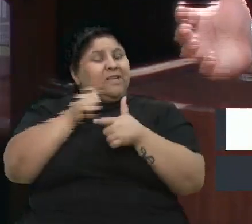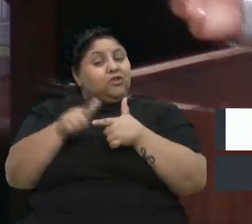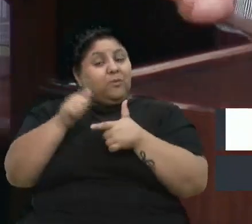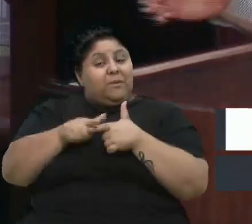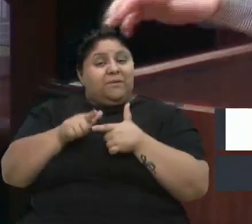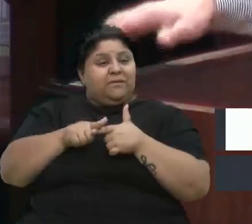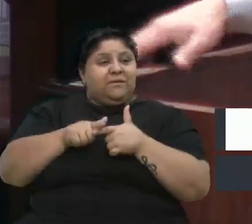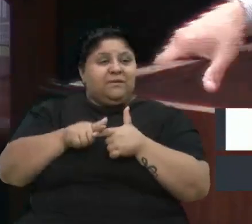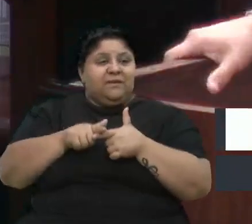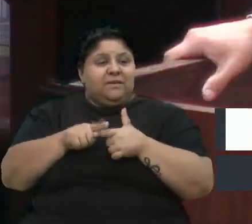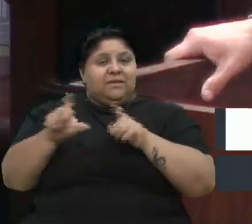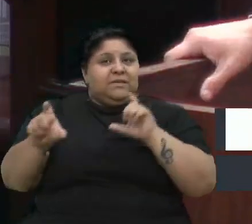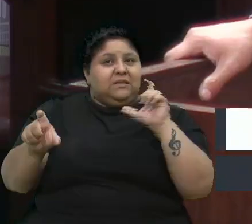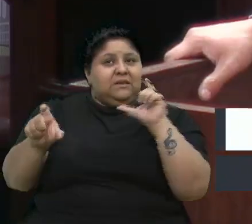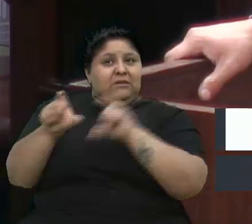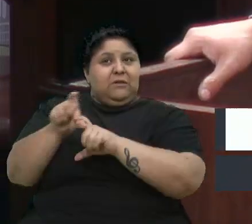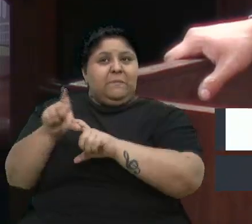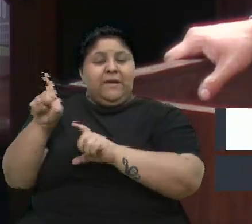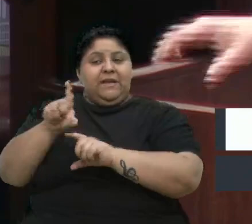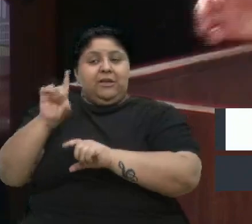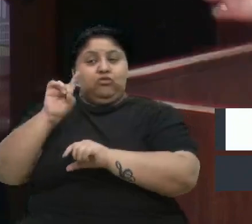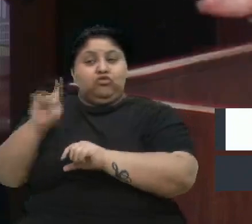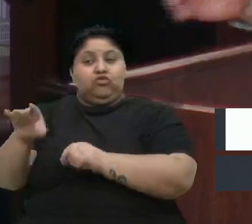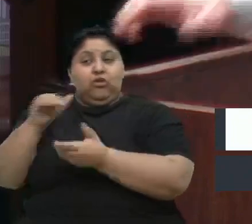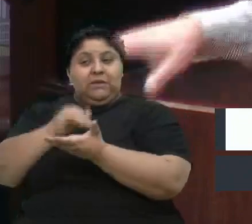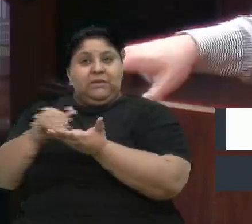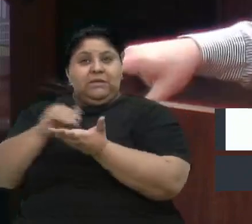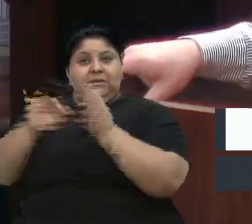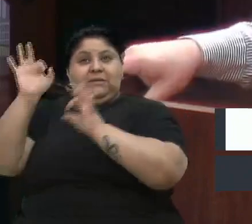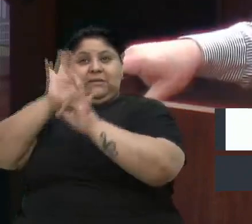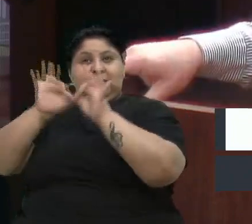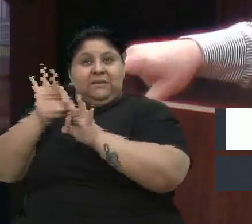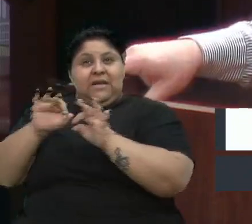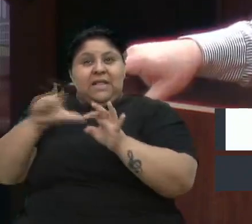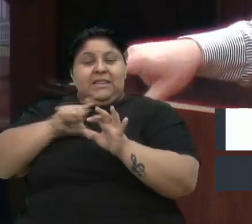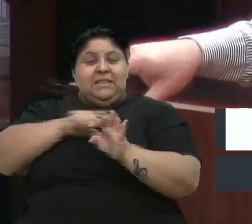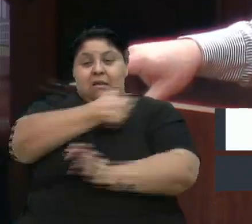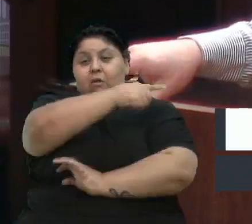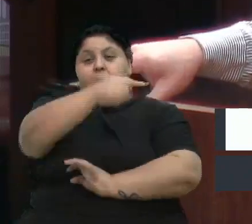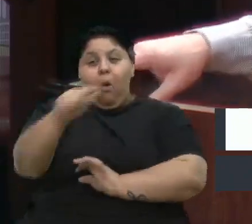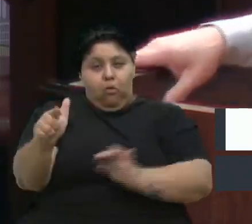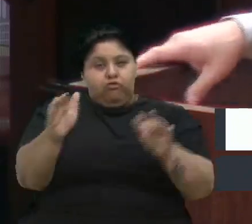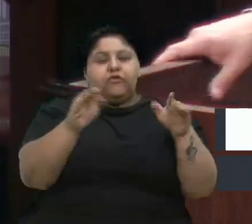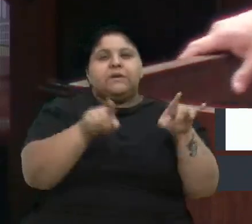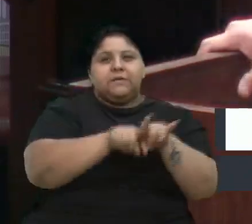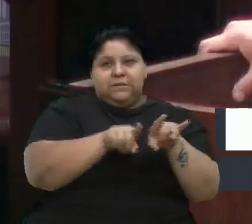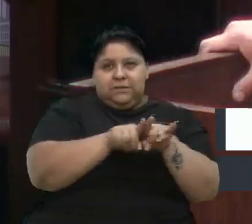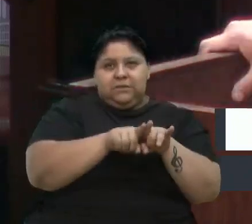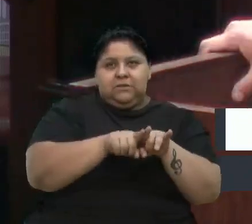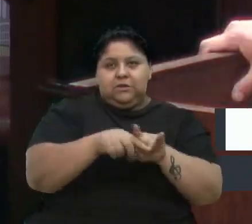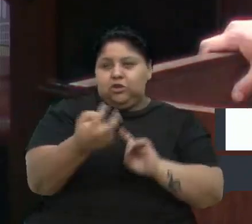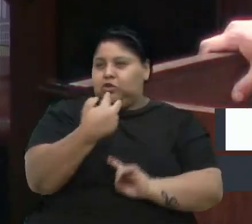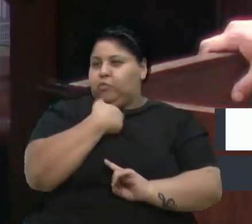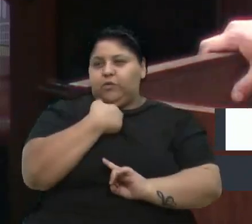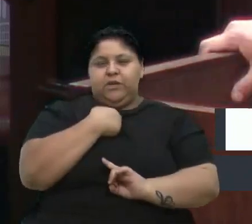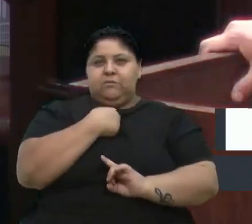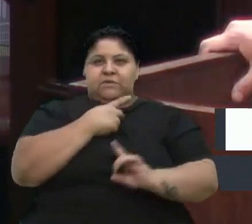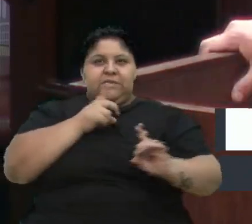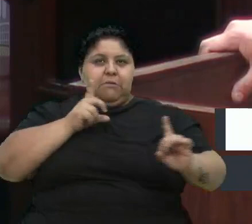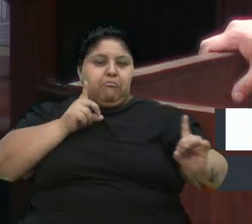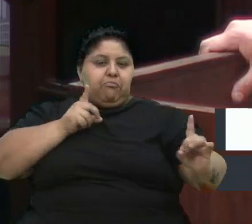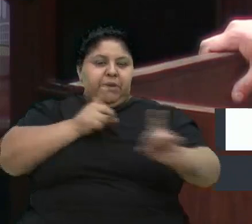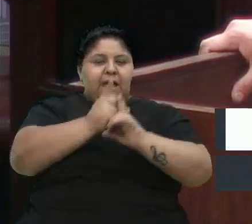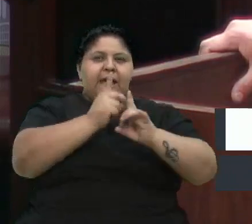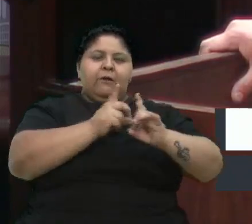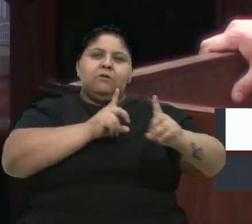não depende só da Secretaria do Planejamento, envolve outras secretarias. E nós não podemos ter brigas de egos, nós temos que